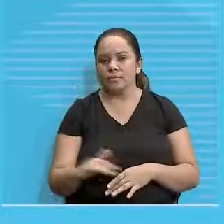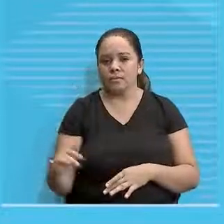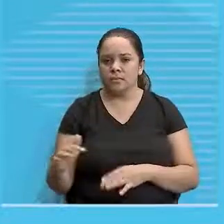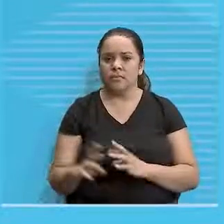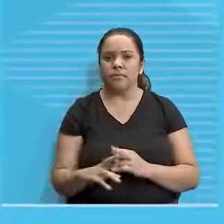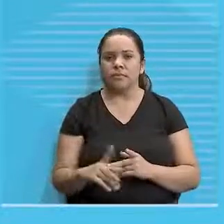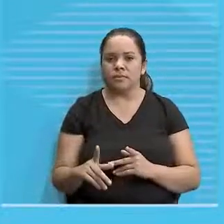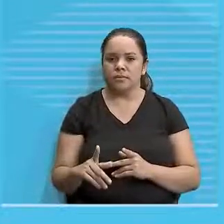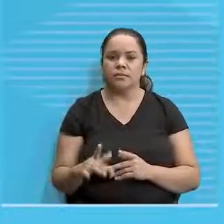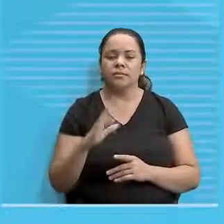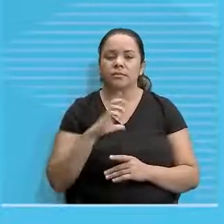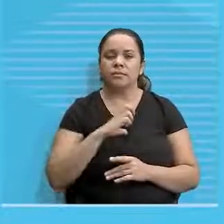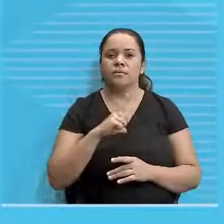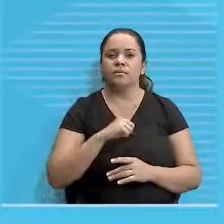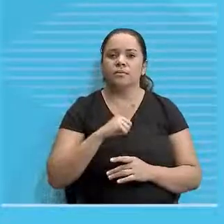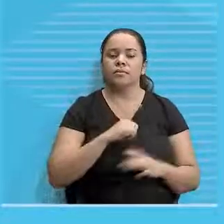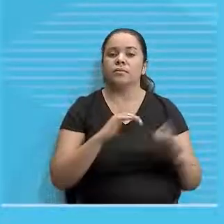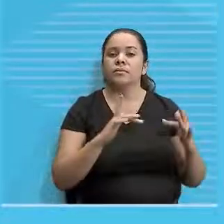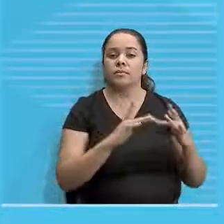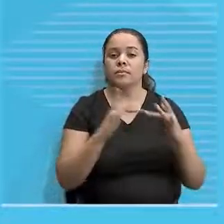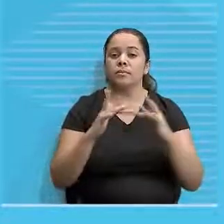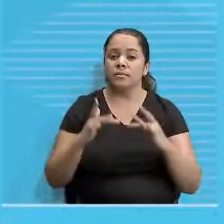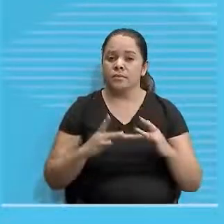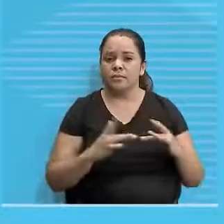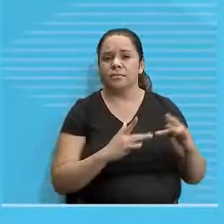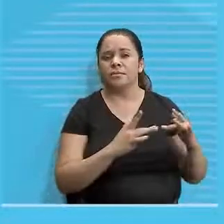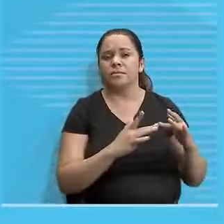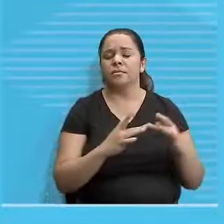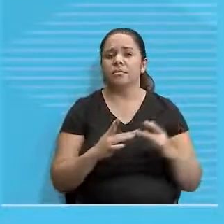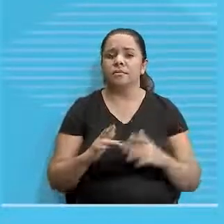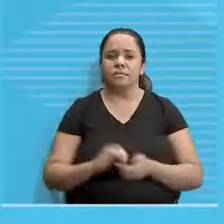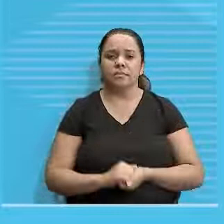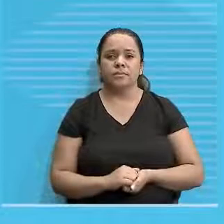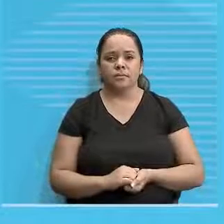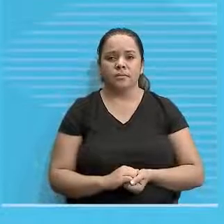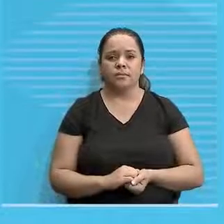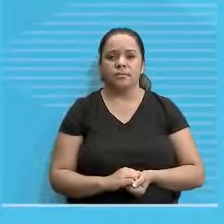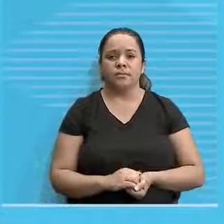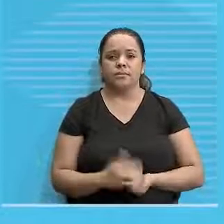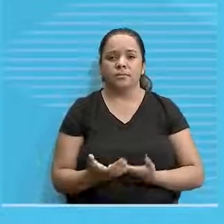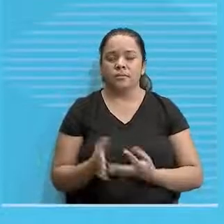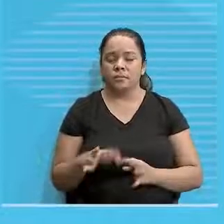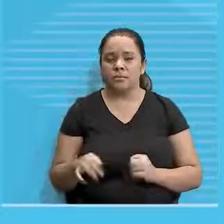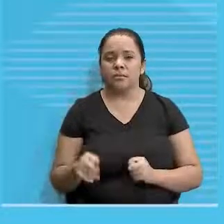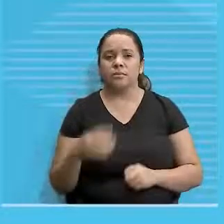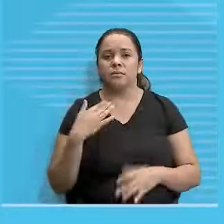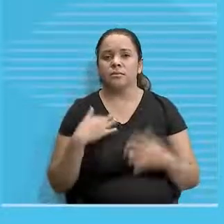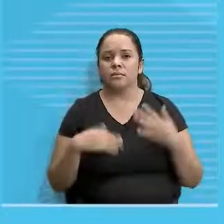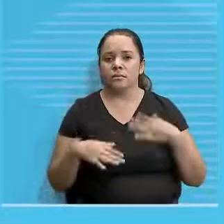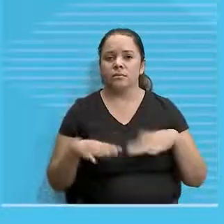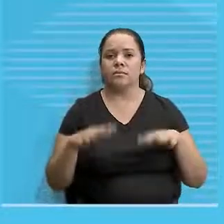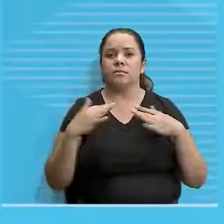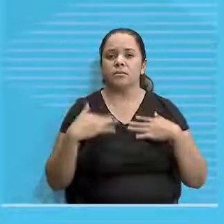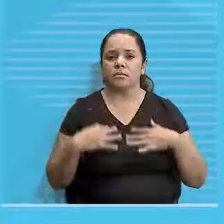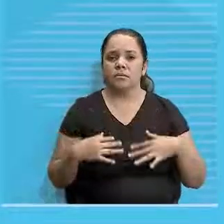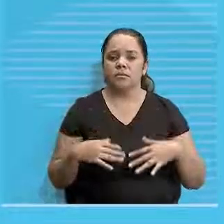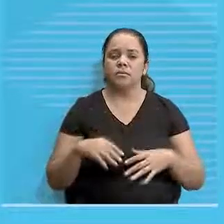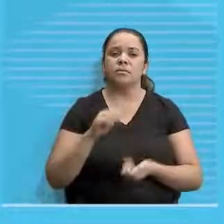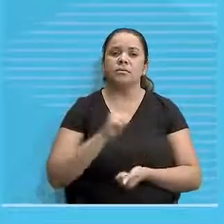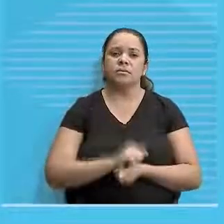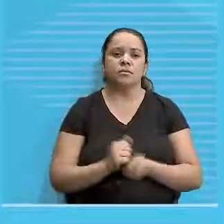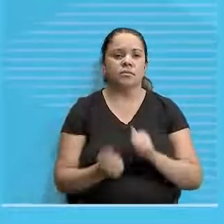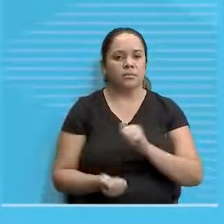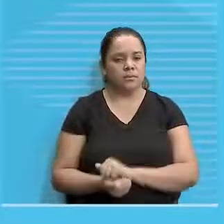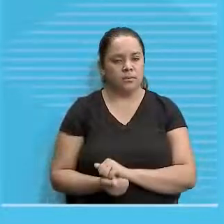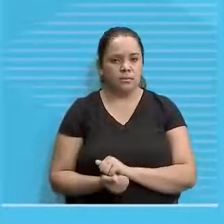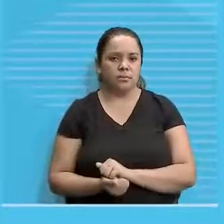claro que isso, em um primeiro momento, é desconfortável, mas depois a gente vai se adaptando, né?